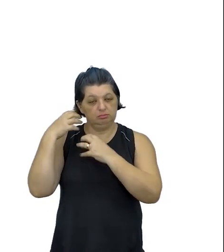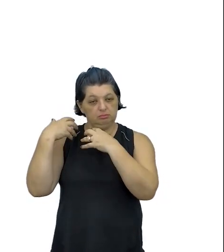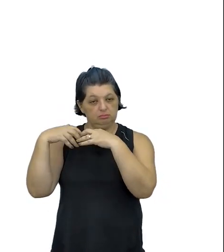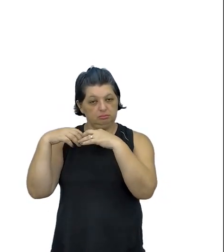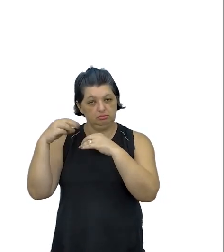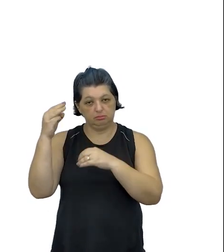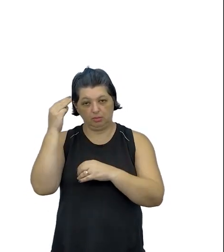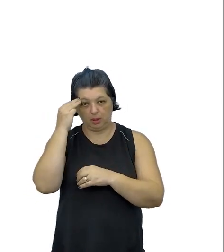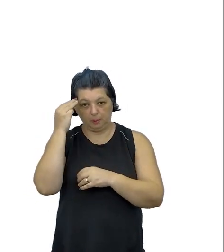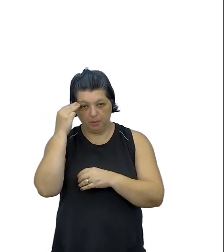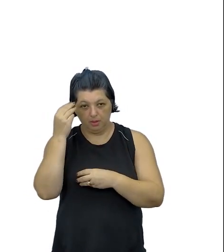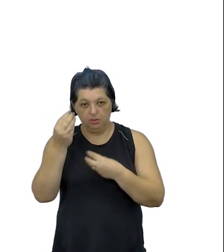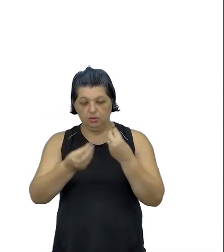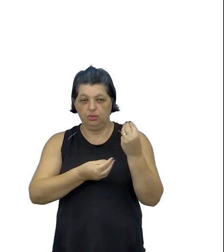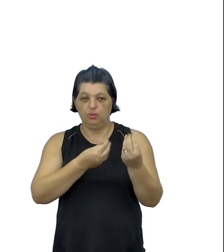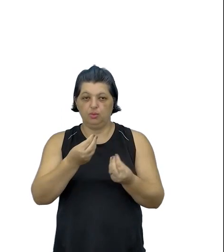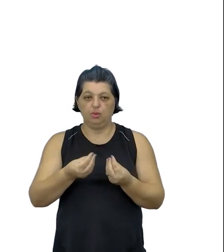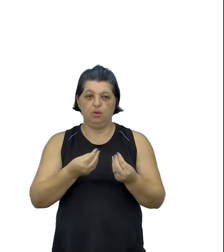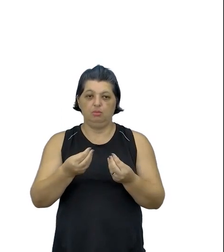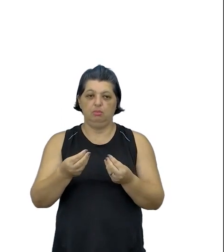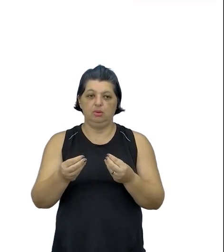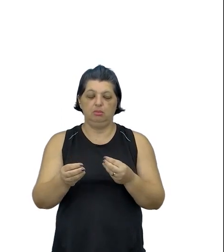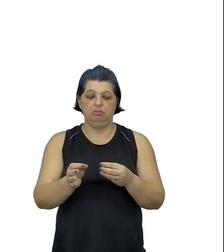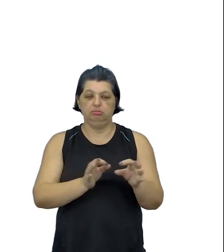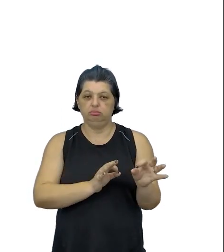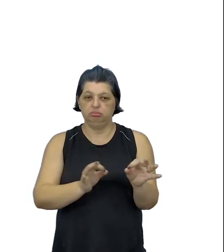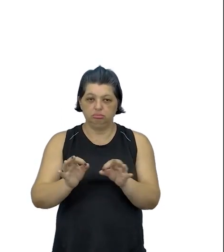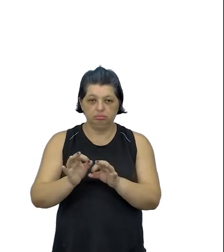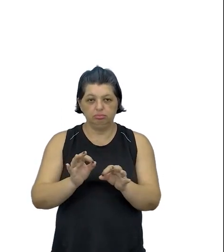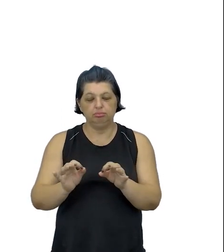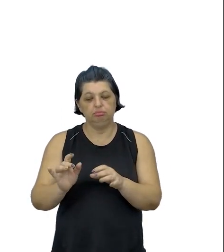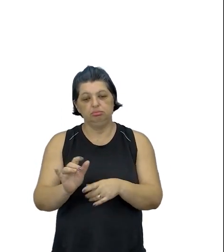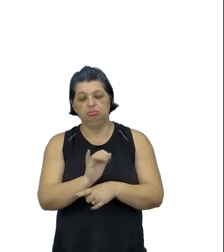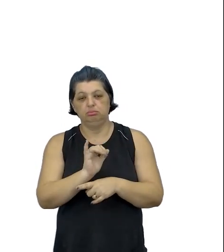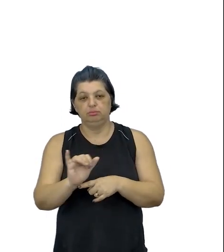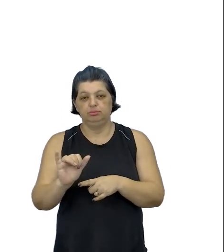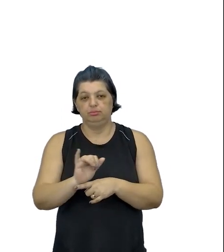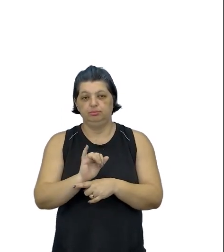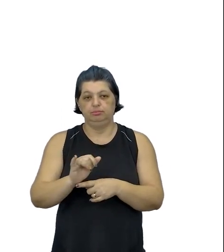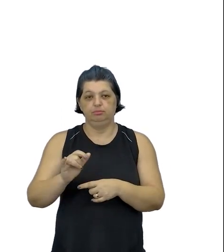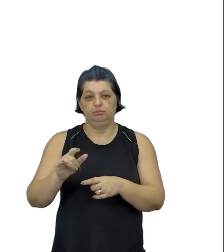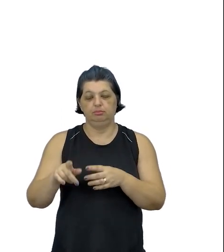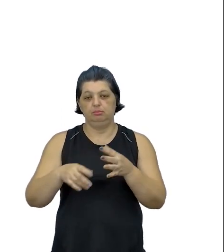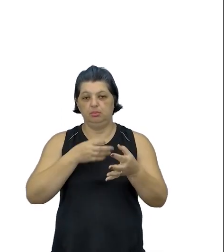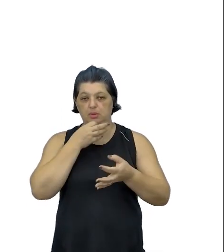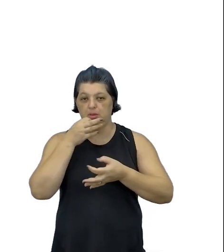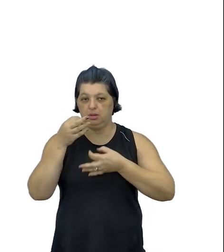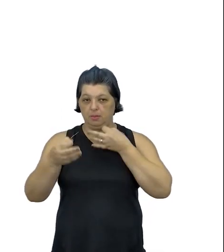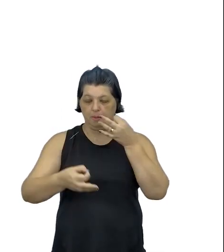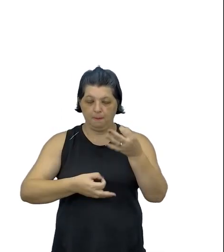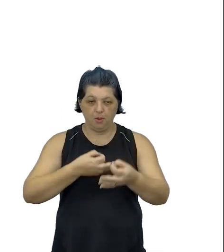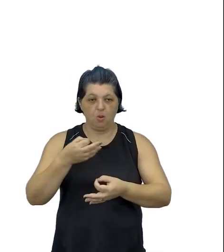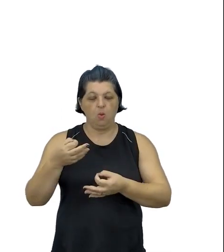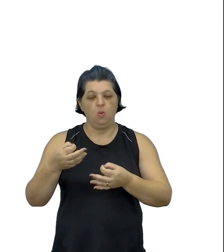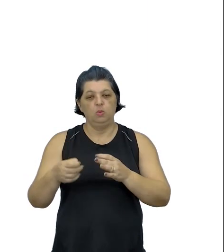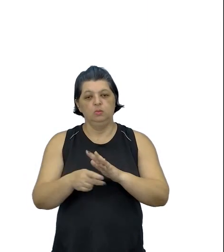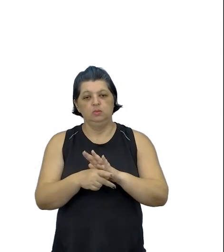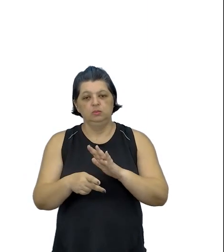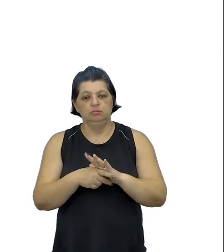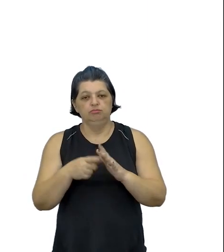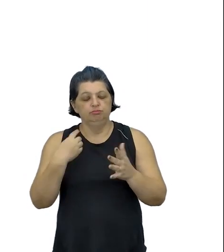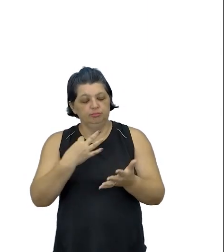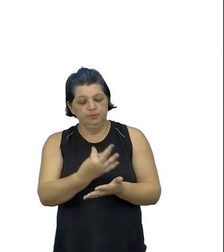que automaticamente elaboram hipóteses sobre o conteúdo do texto, ou seja, fazem previsões acerca